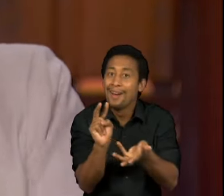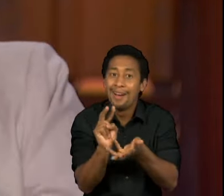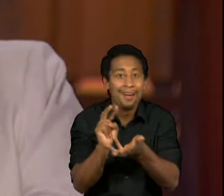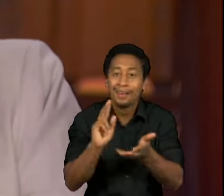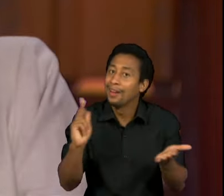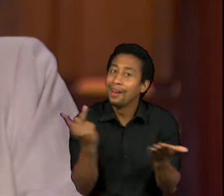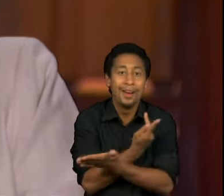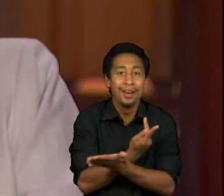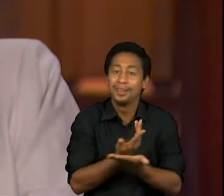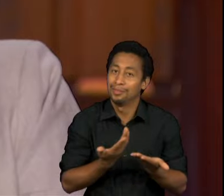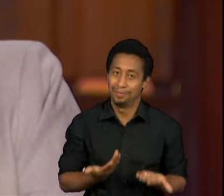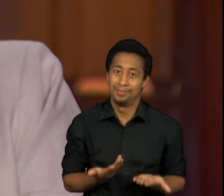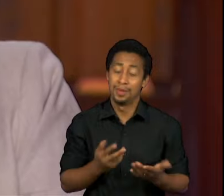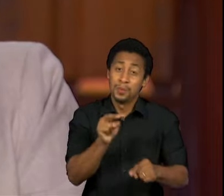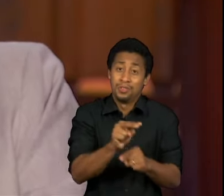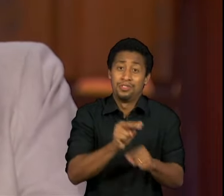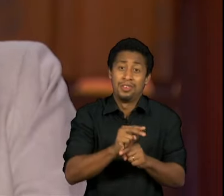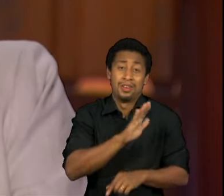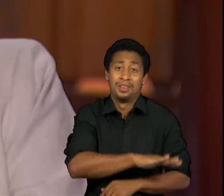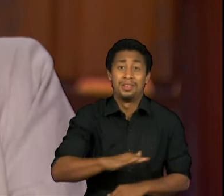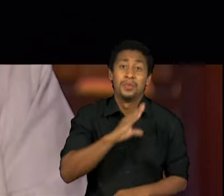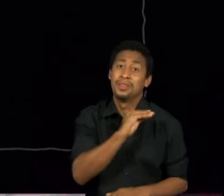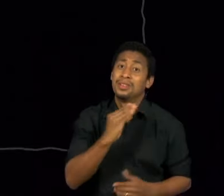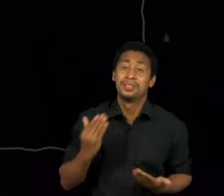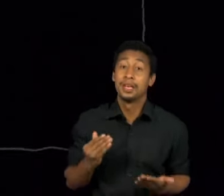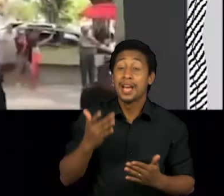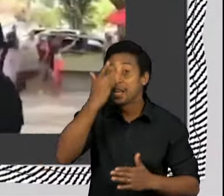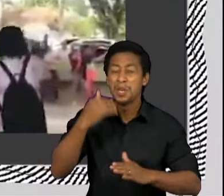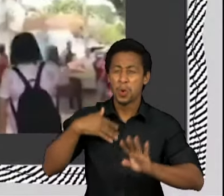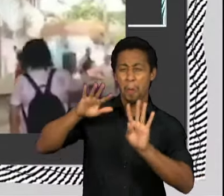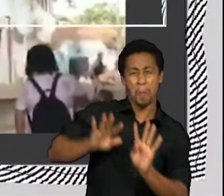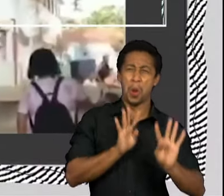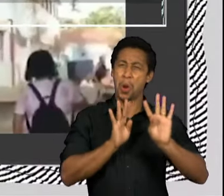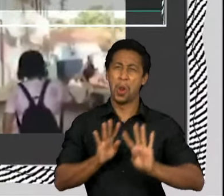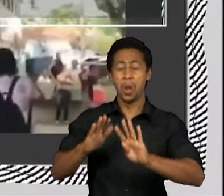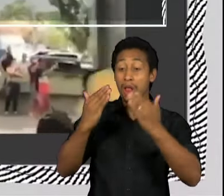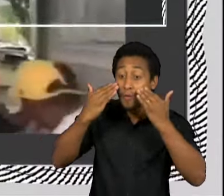absurdas uma porta do hospital para impingir a menina de fazer o aborto